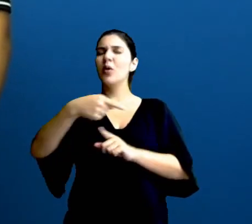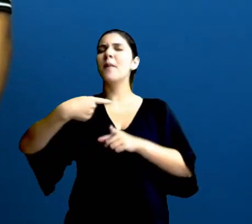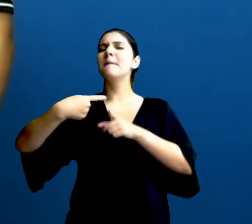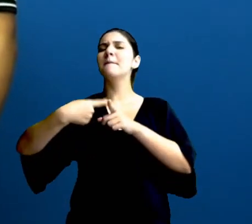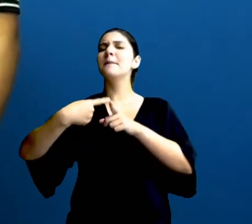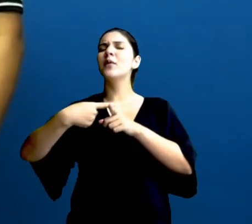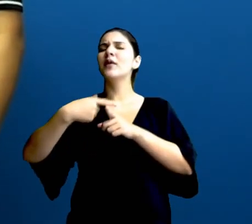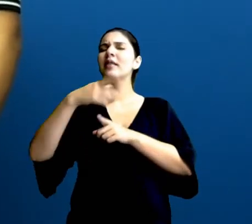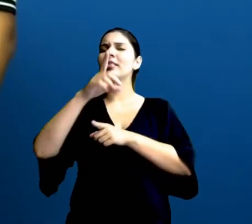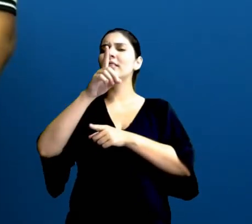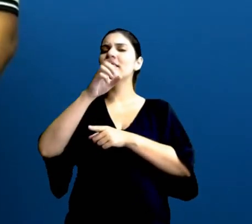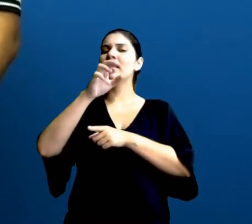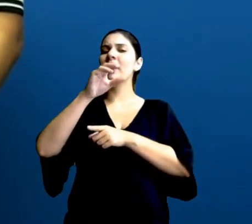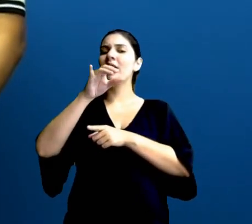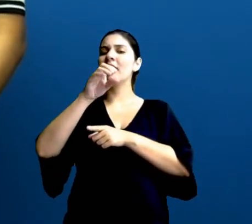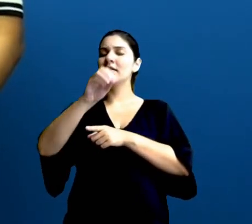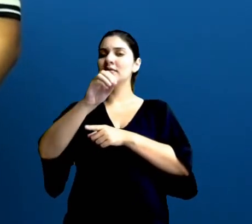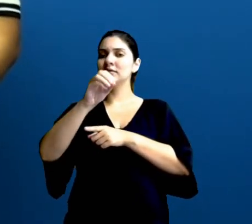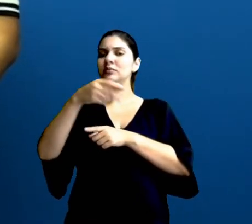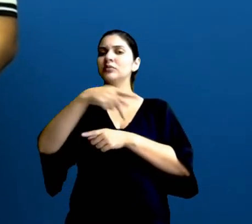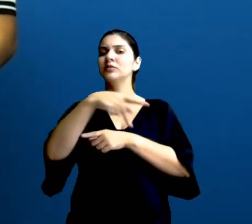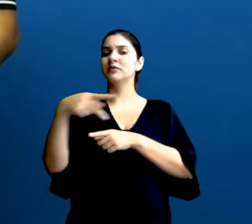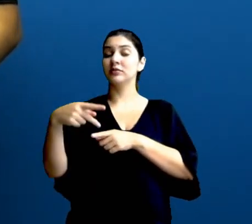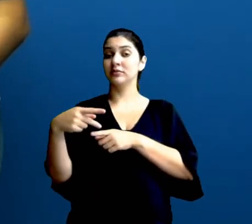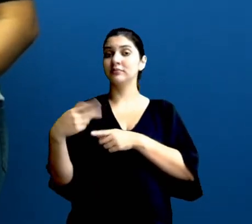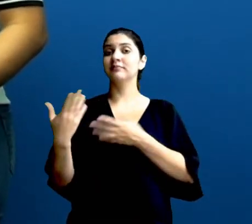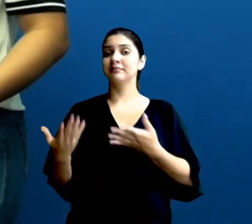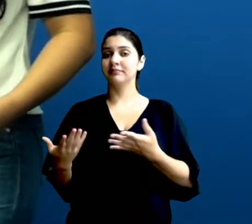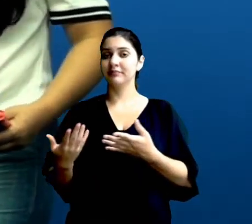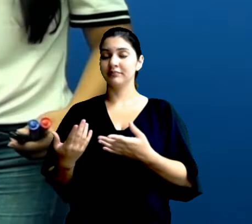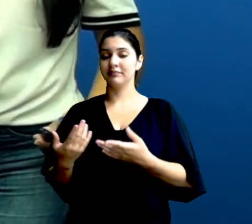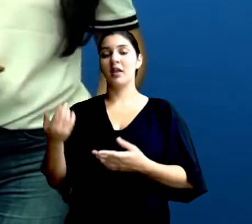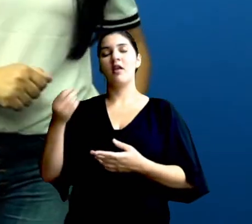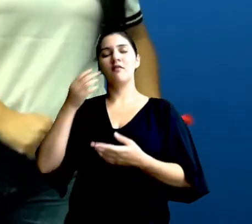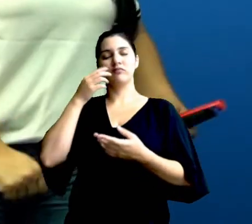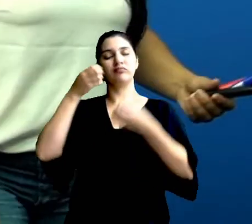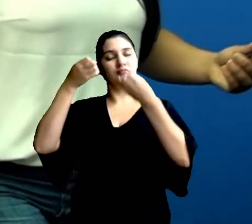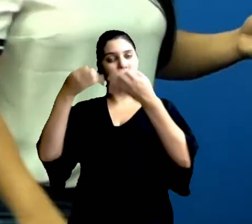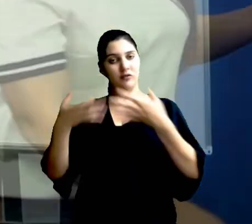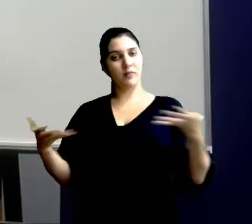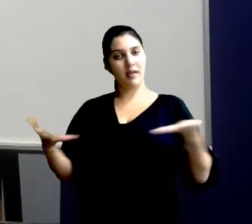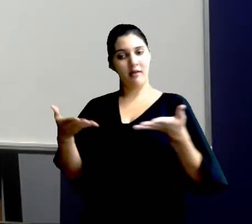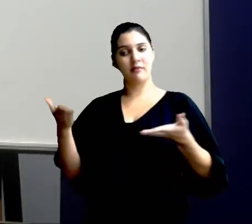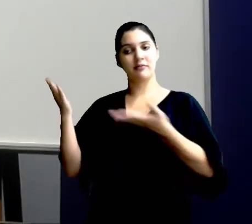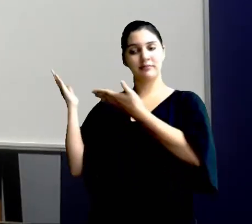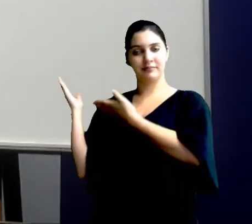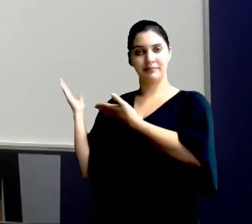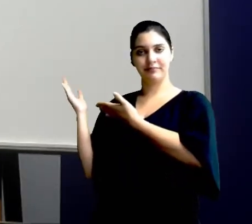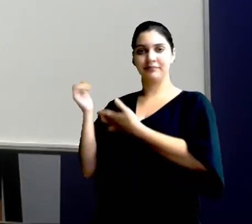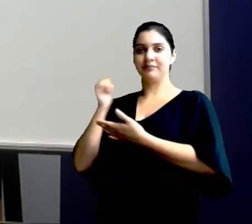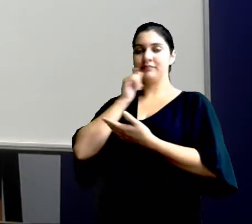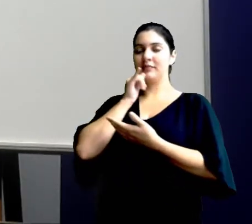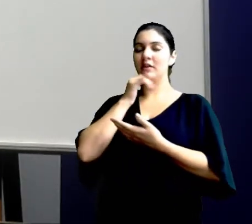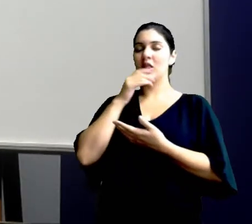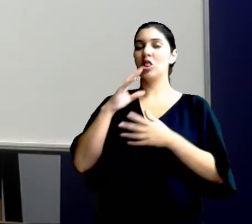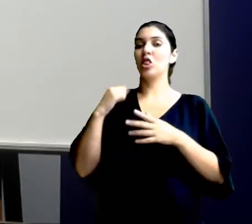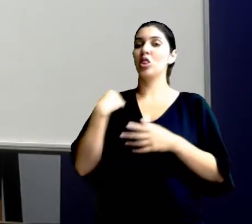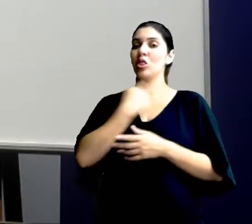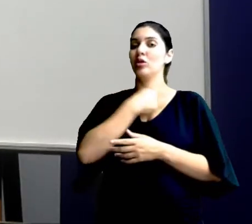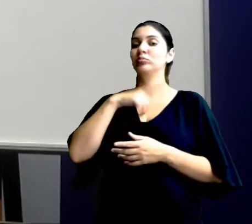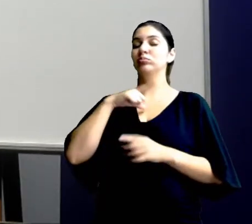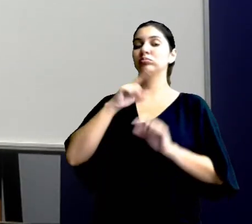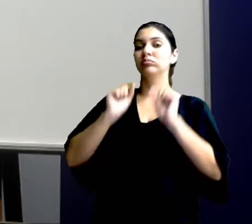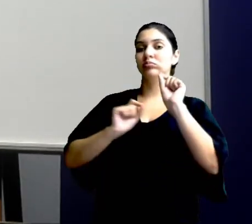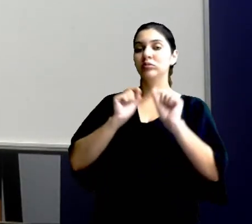que décimo, professora? Por que décimo? Vamos para o quadro que eu explico. Então, lá, gente, nós temos,